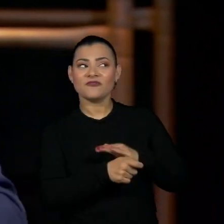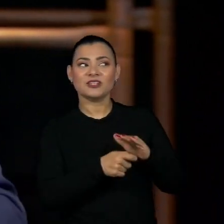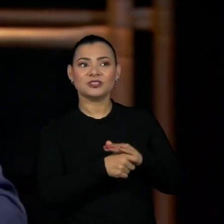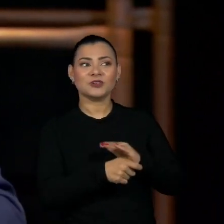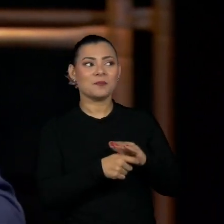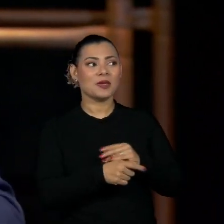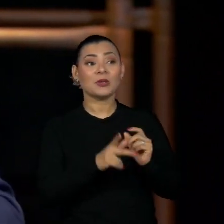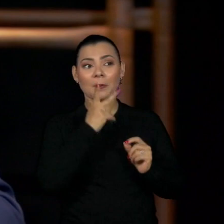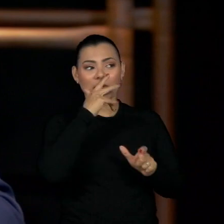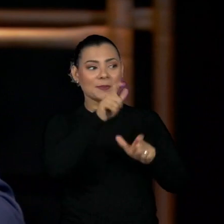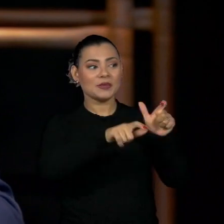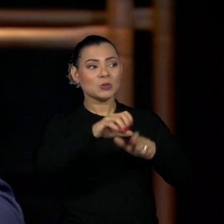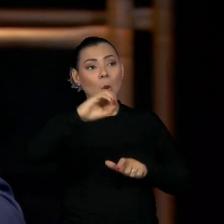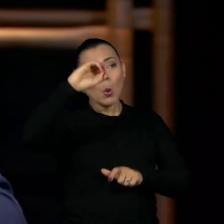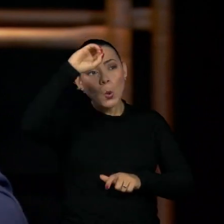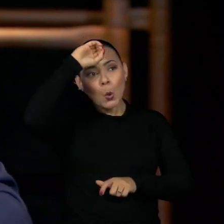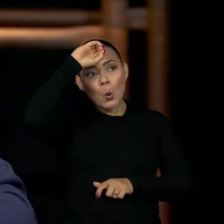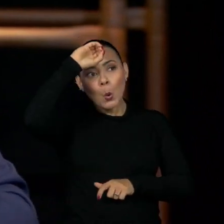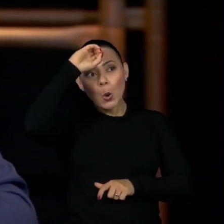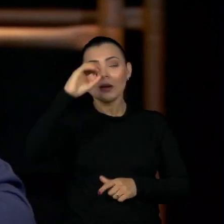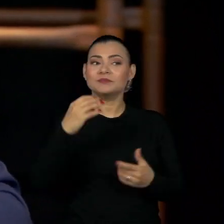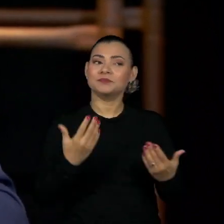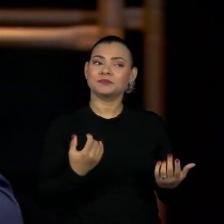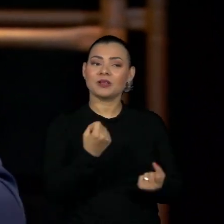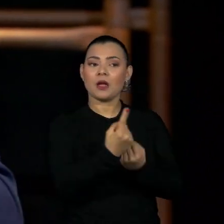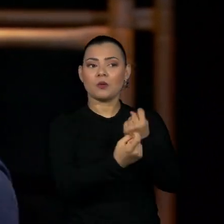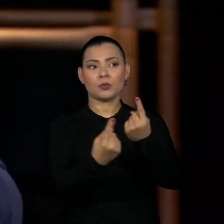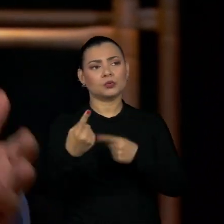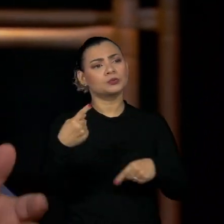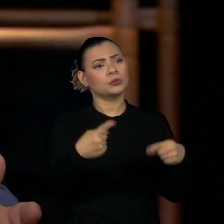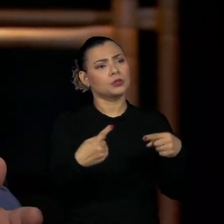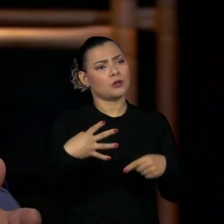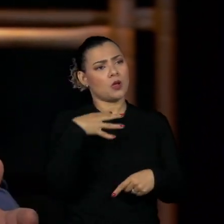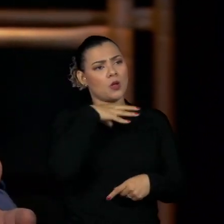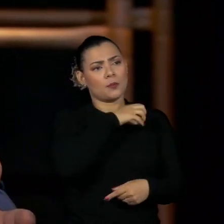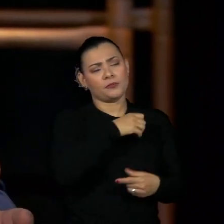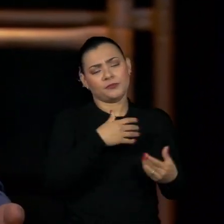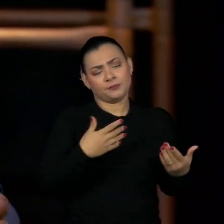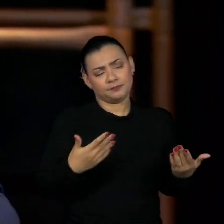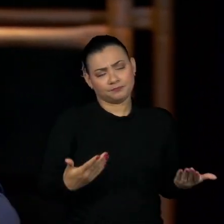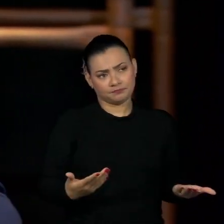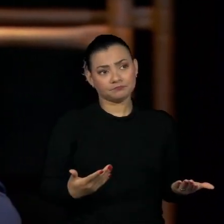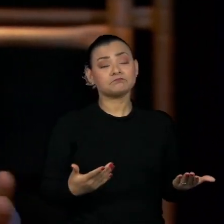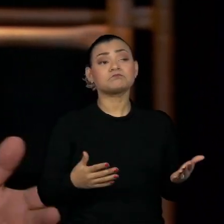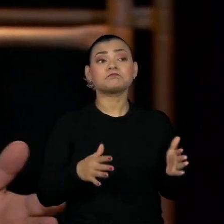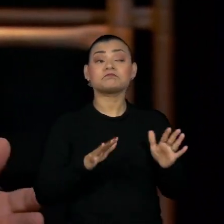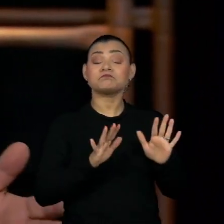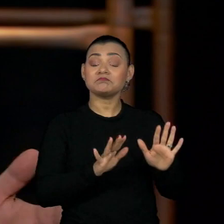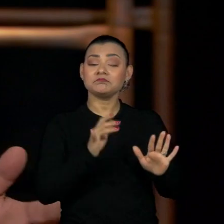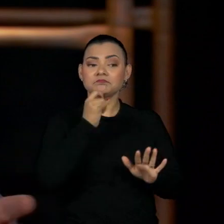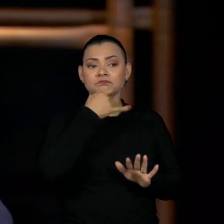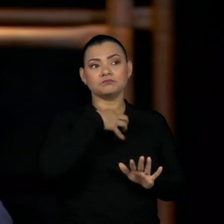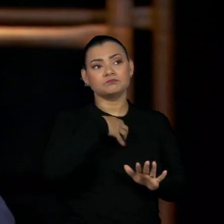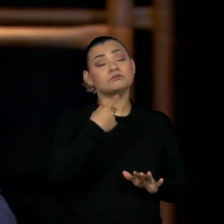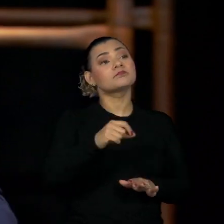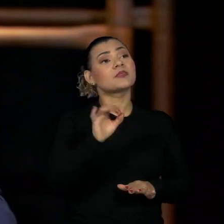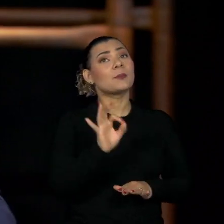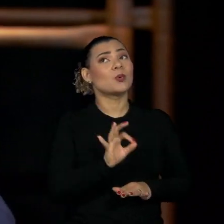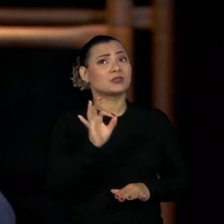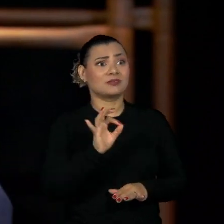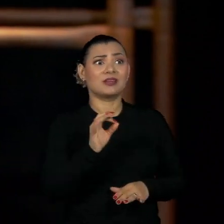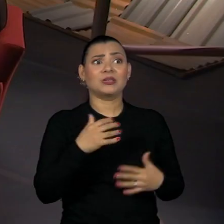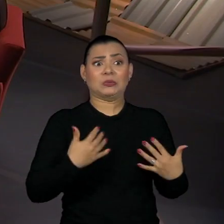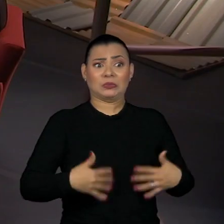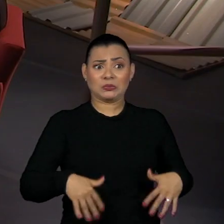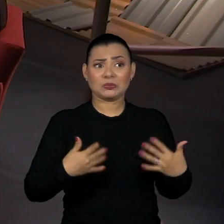que eu percebo, às vezes, de alguns políticos, é claro, a gente está falando de uma fração, infelizmente, talvez uma fração grande